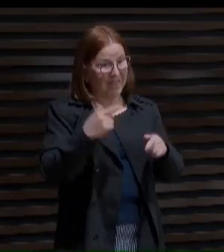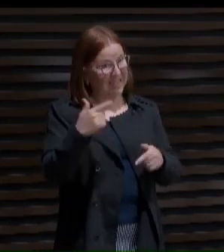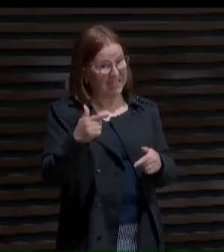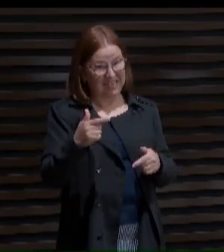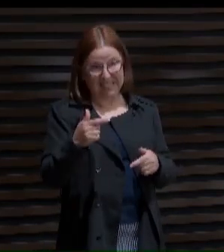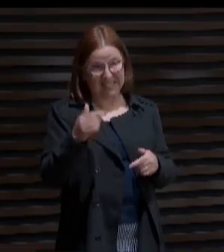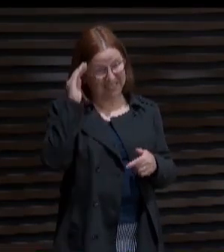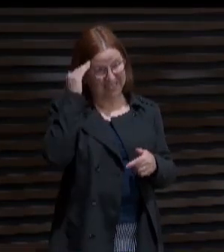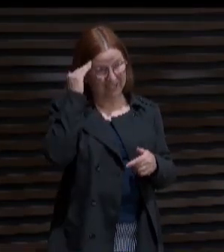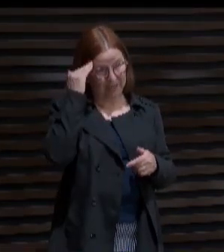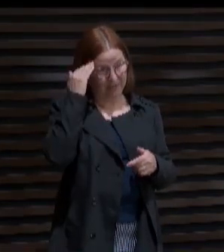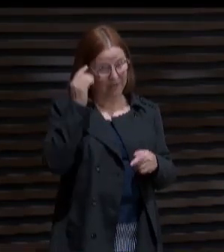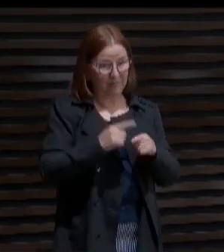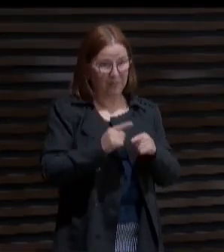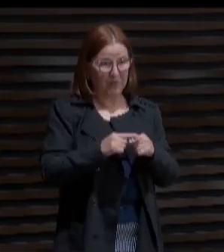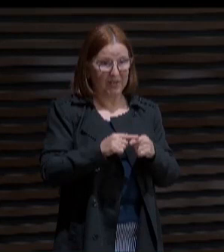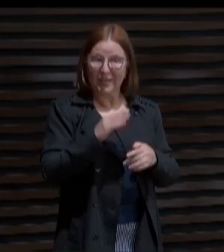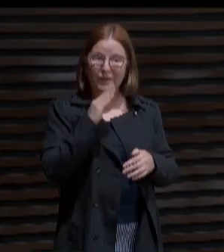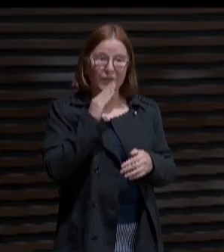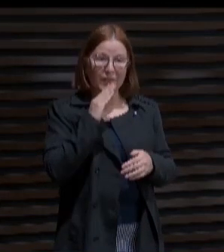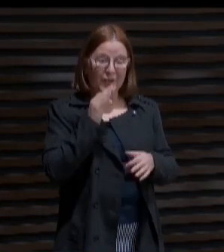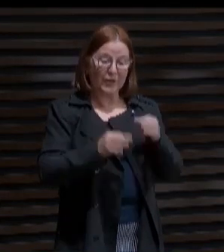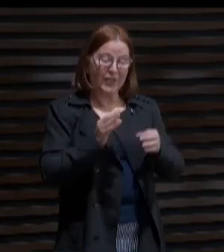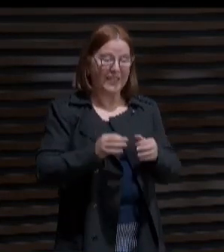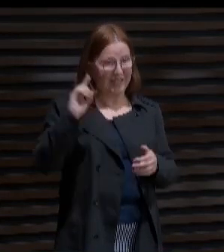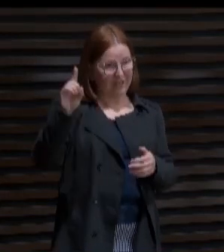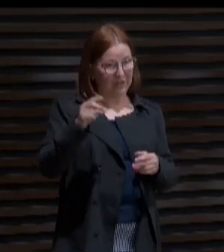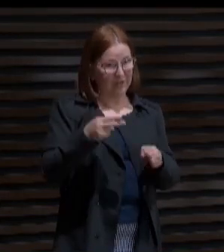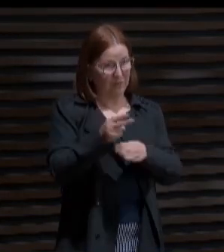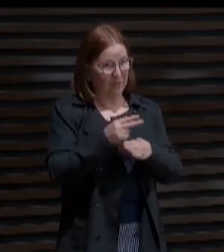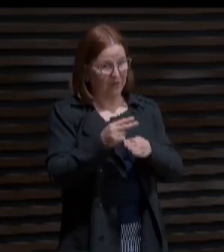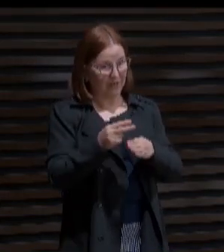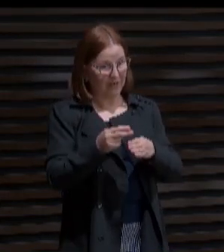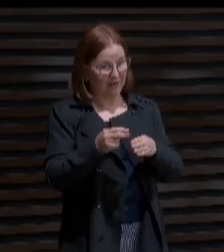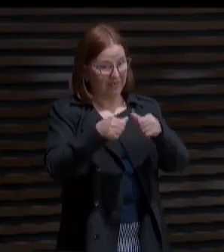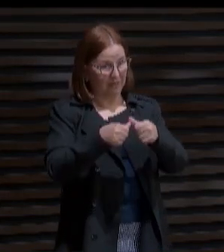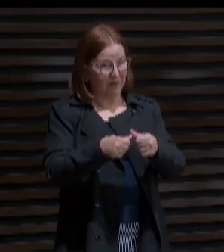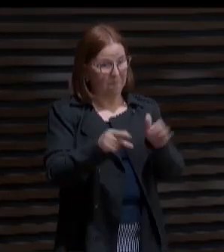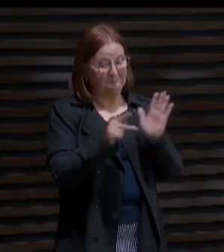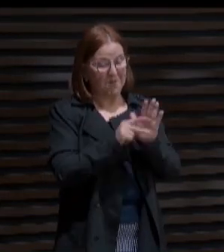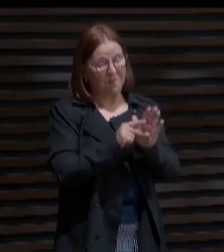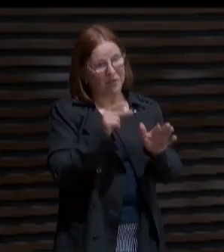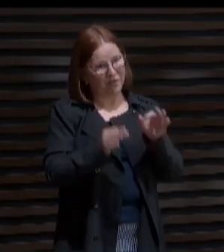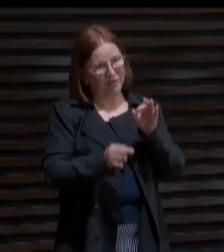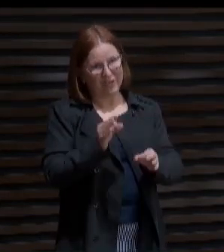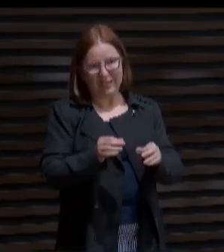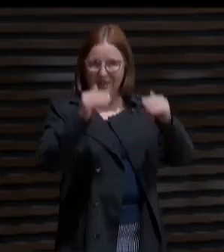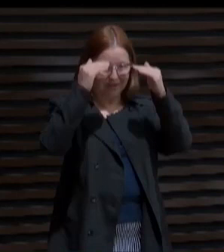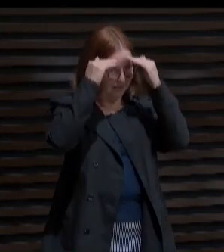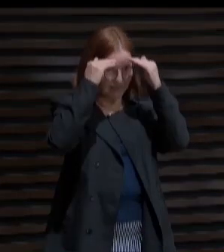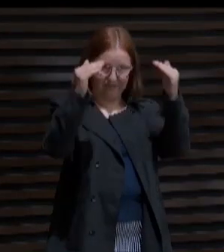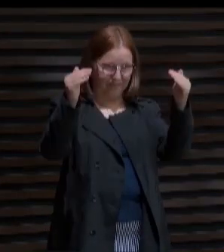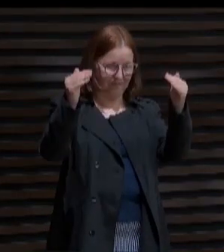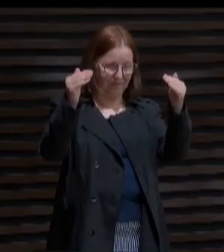Porquanto, desconhecendo a justiça de Deus e procurando estabelecer a sua própria, não se sujeitaram